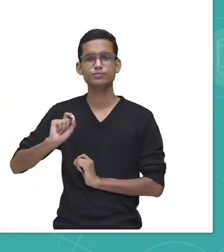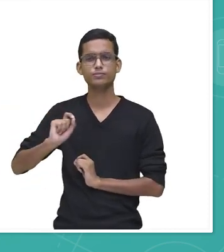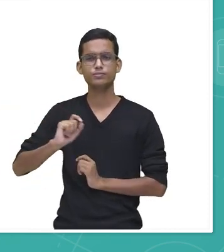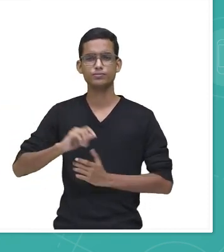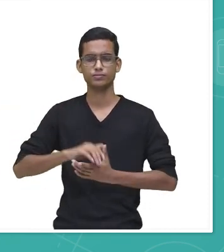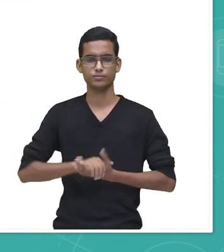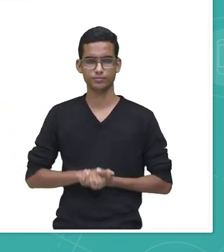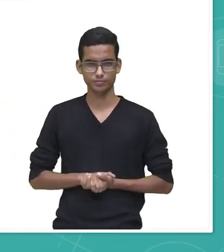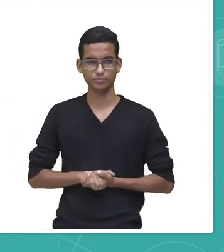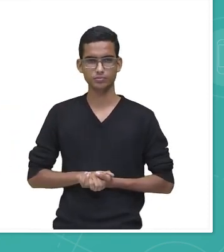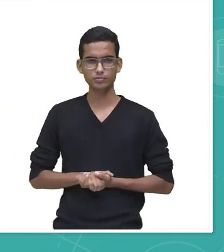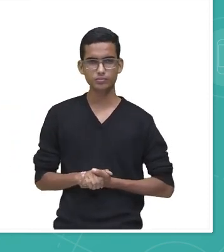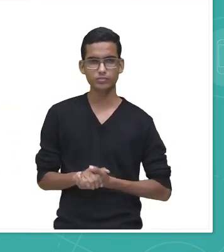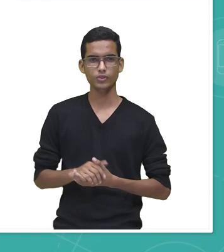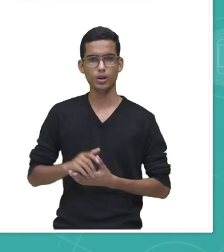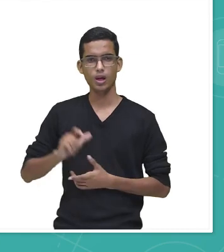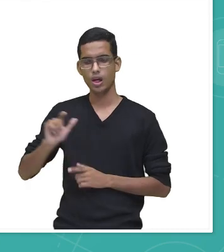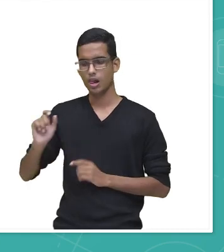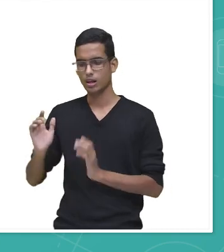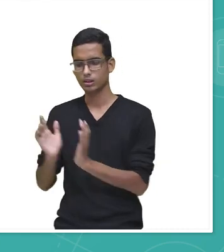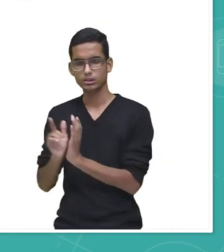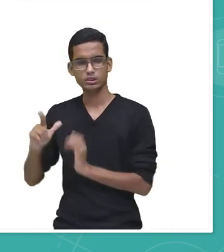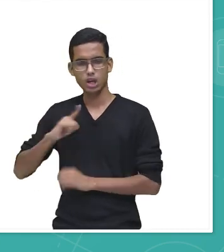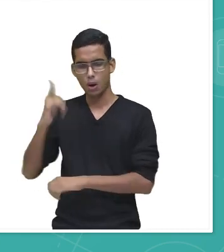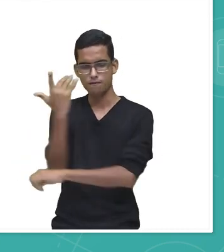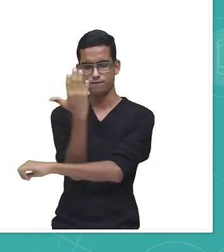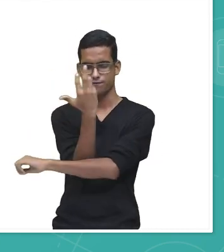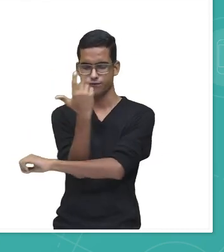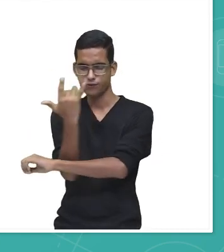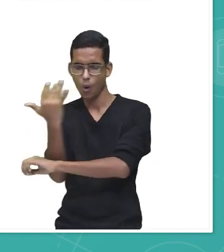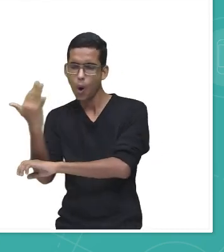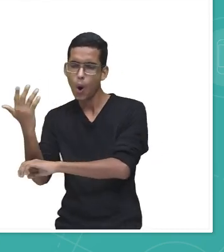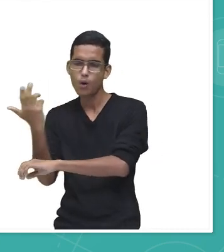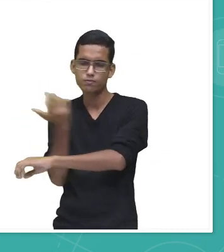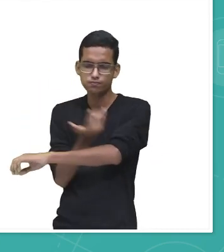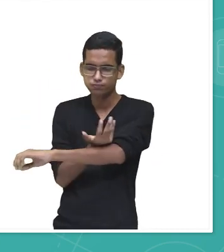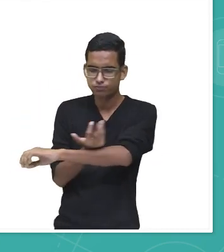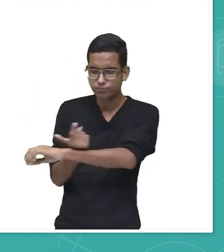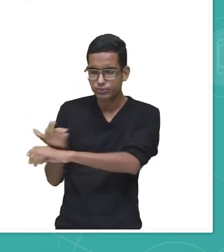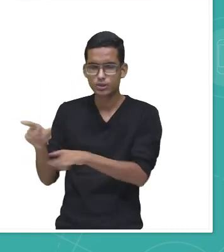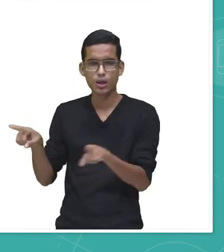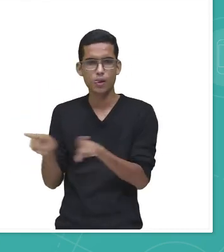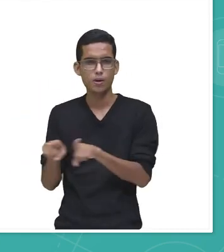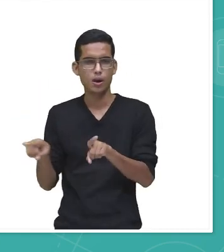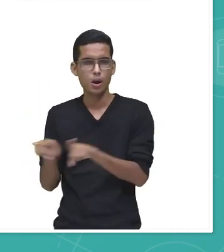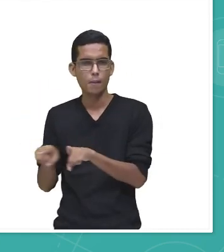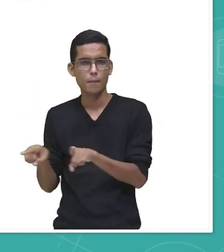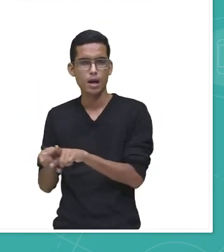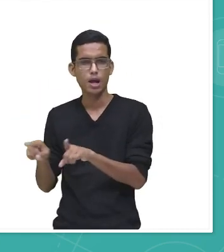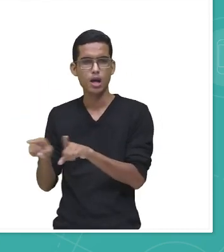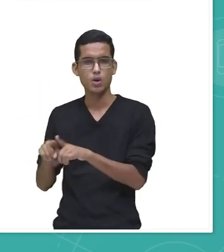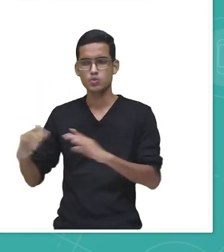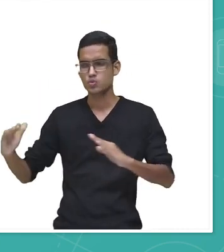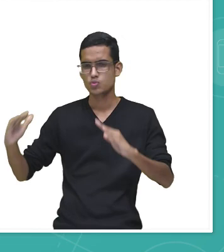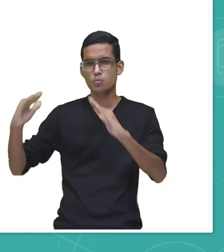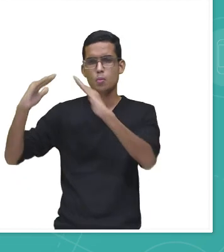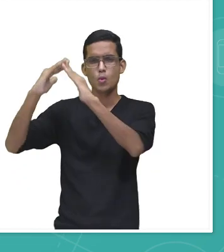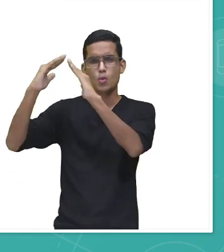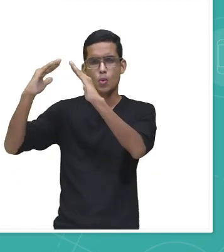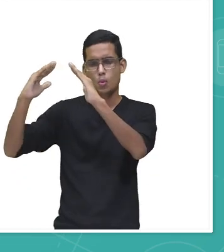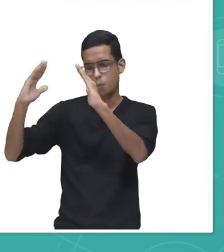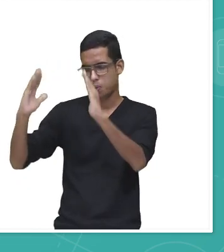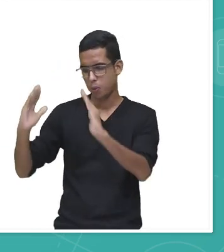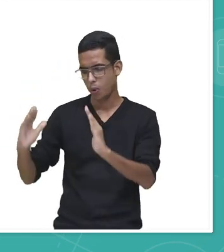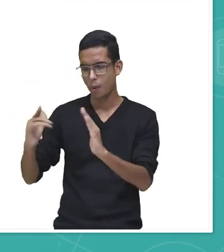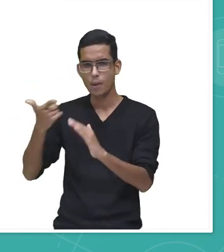as florestas, os pomares, até mesmo onde estavam os celeiros para guardar alimentos, certo? Então essa divisão,